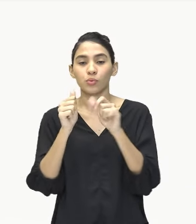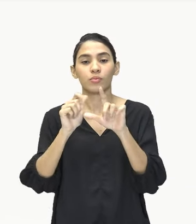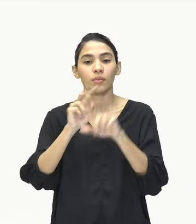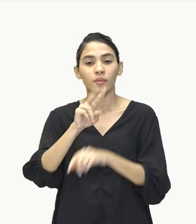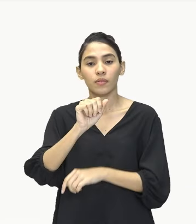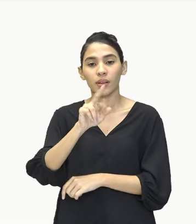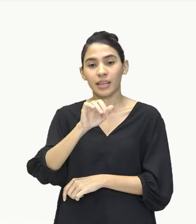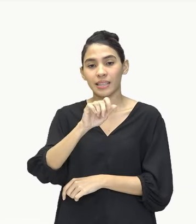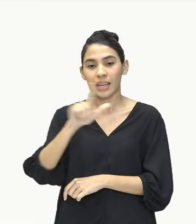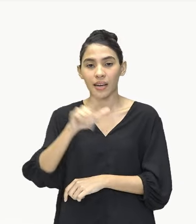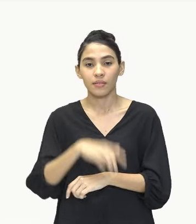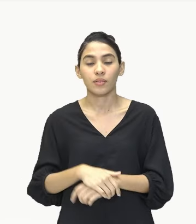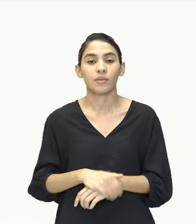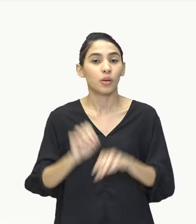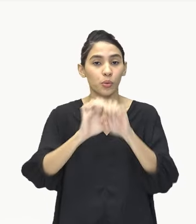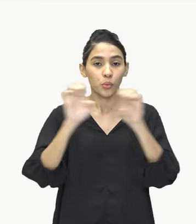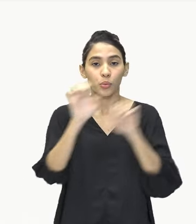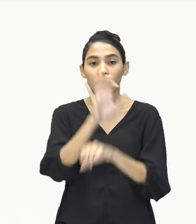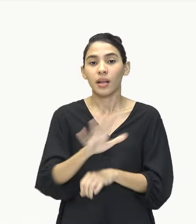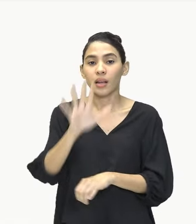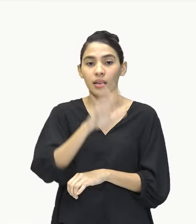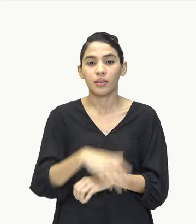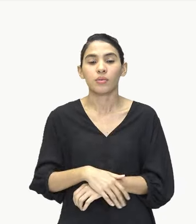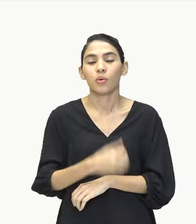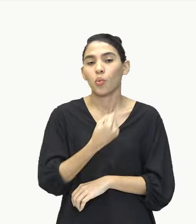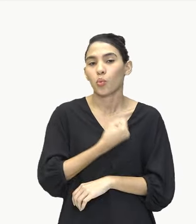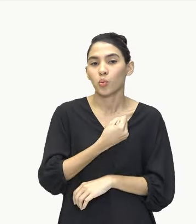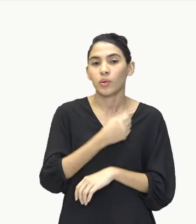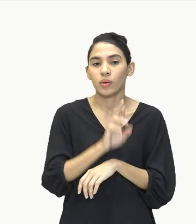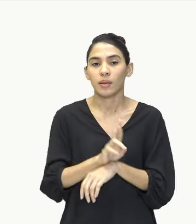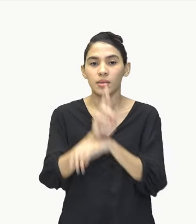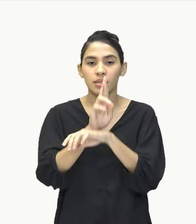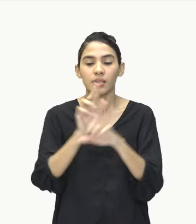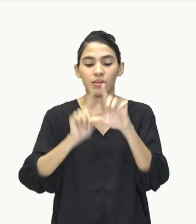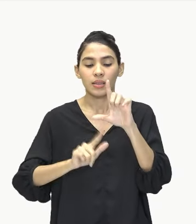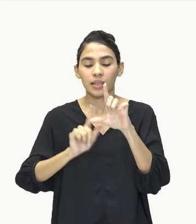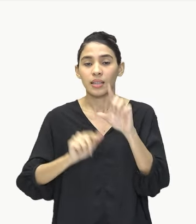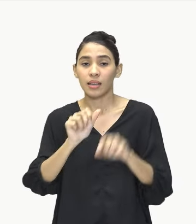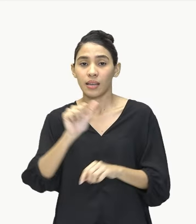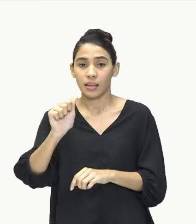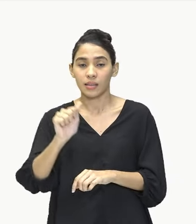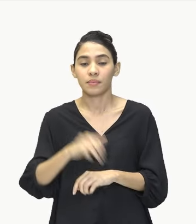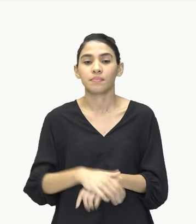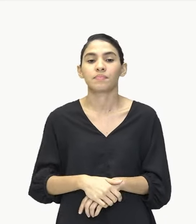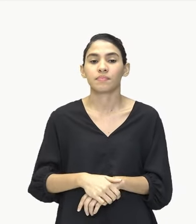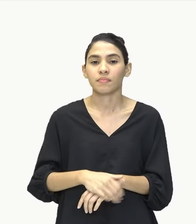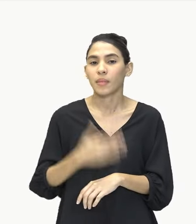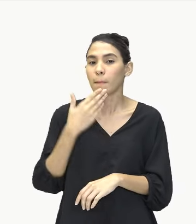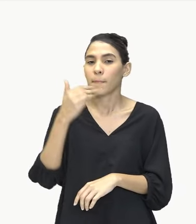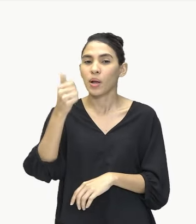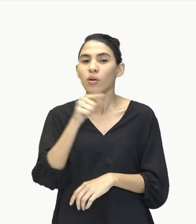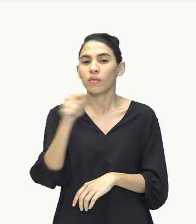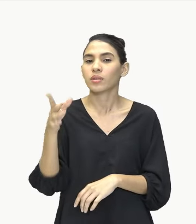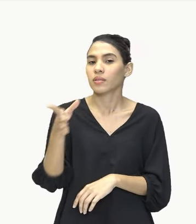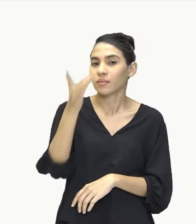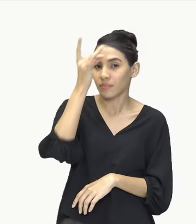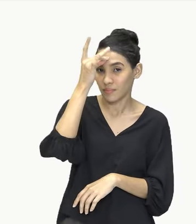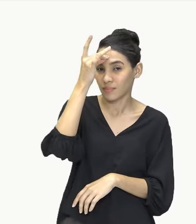que no caso ali da nossa forma geral, esse número é representado pela letra A, E para ficar melhor de